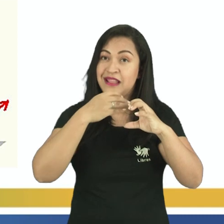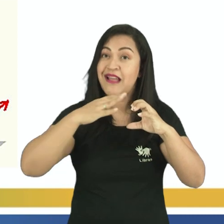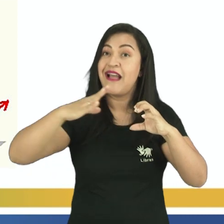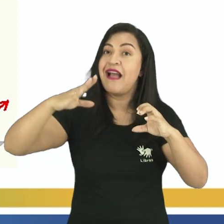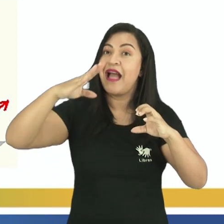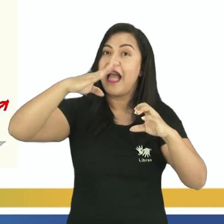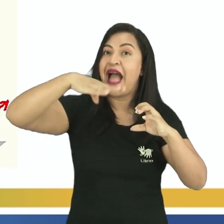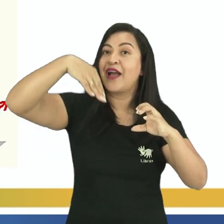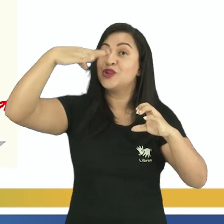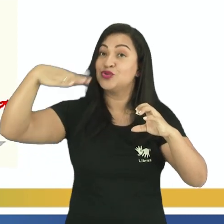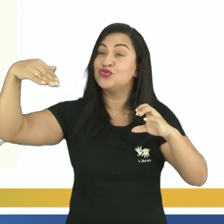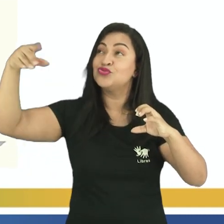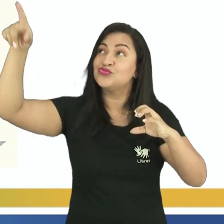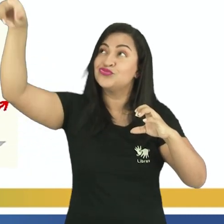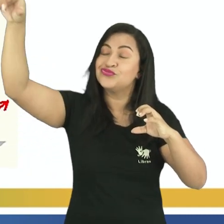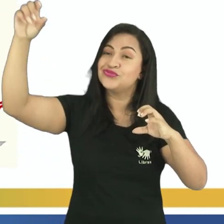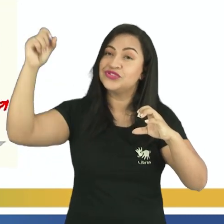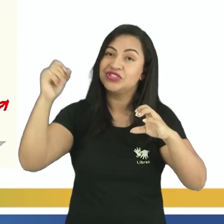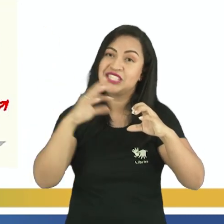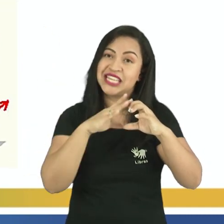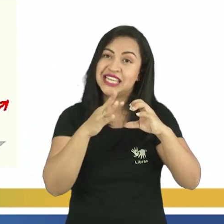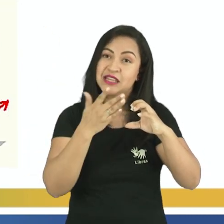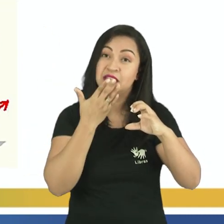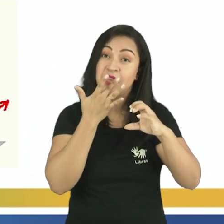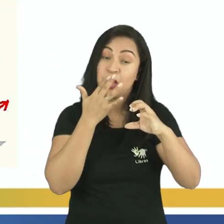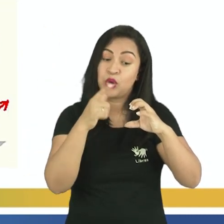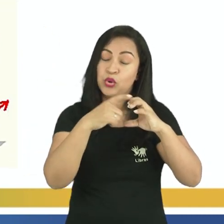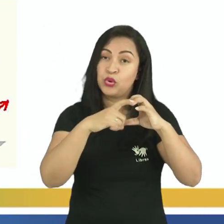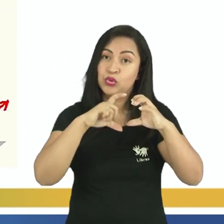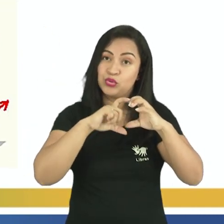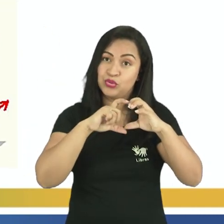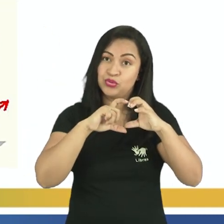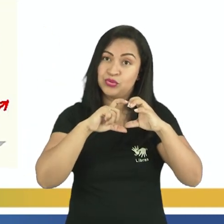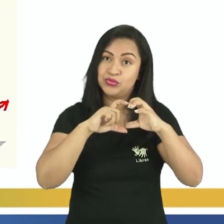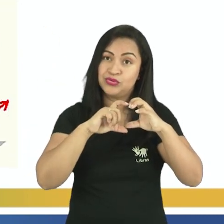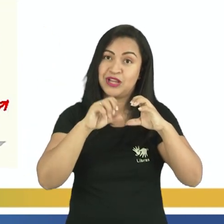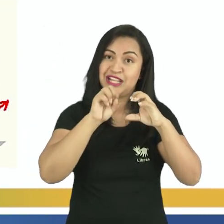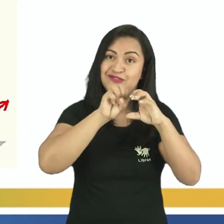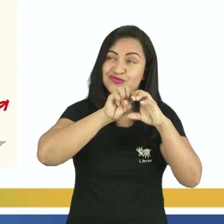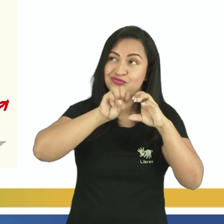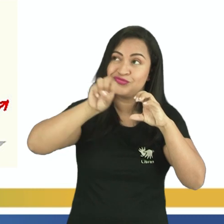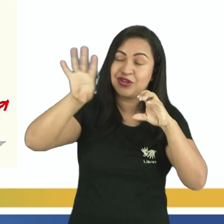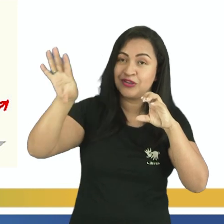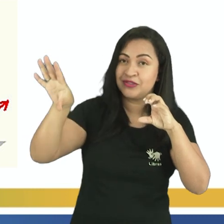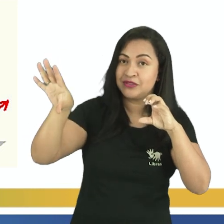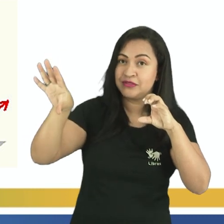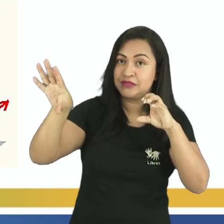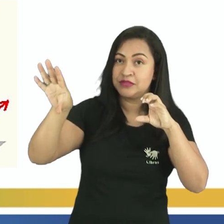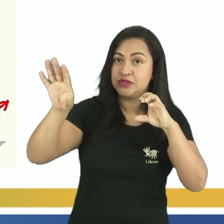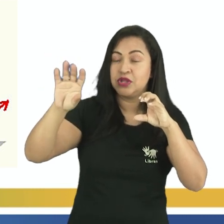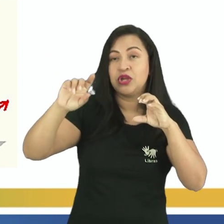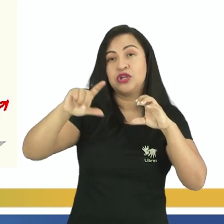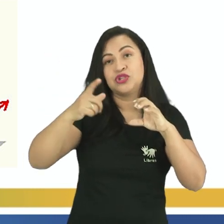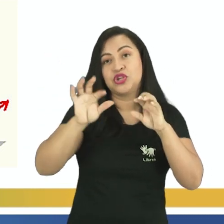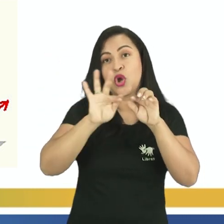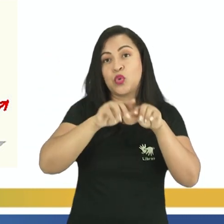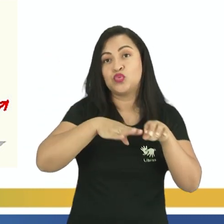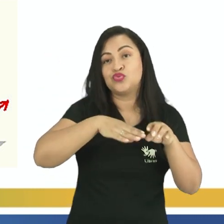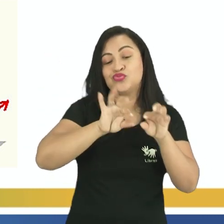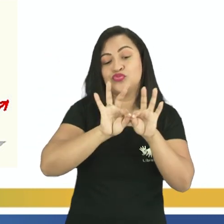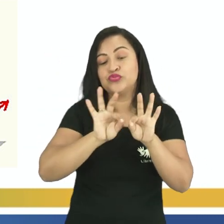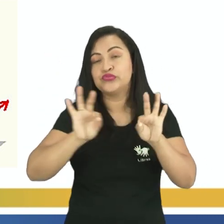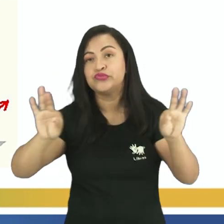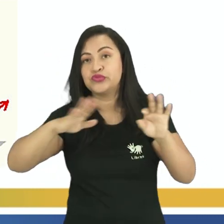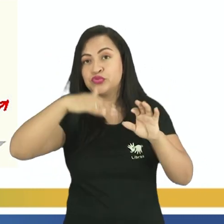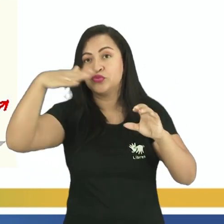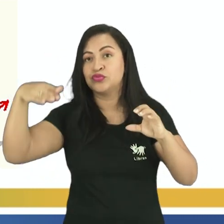que são relacionadas à coloração avermelhada, elas vão ser refletidas. Já os outros comprimentos de onda vão